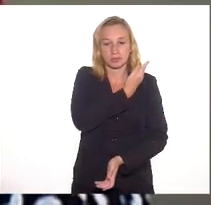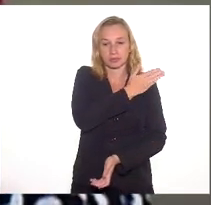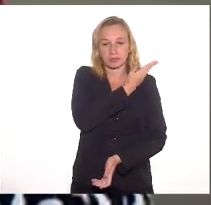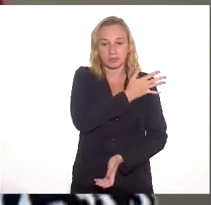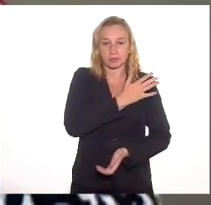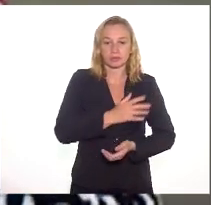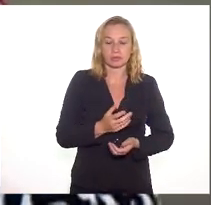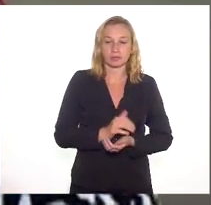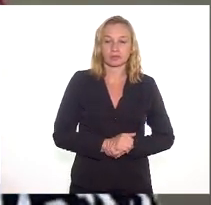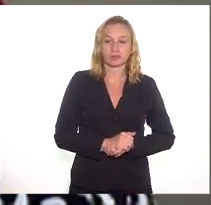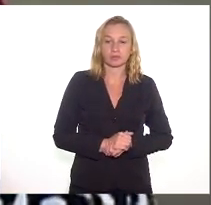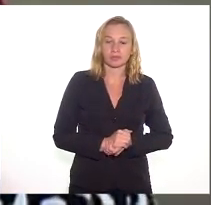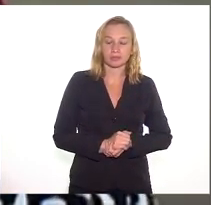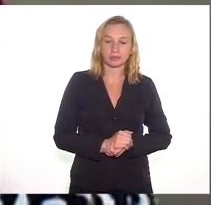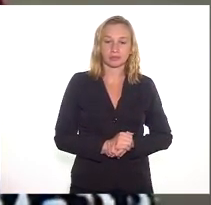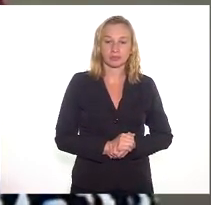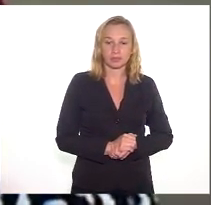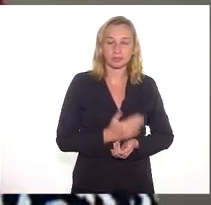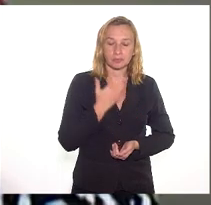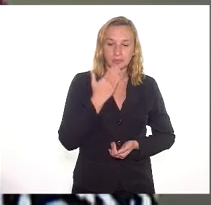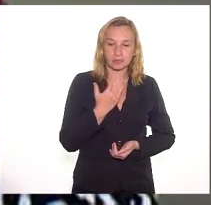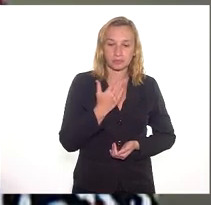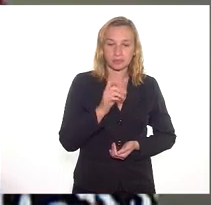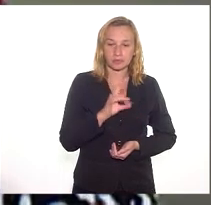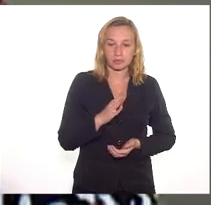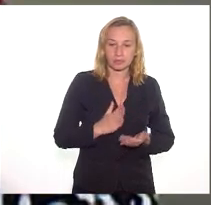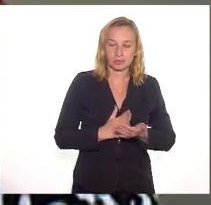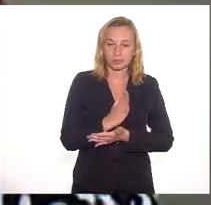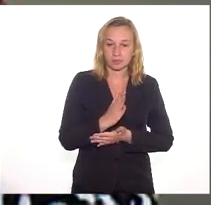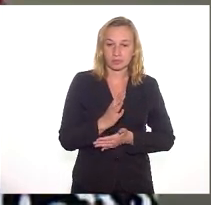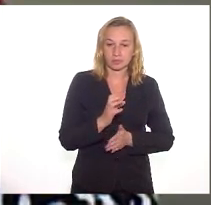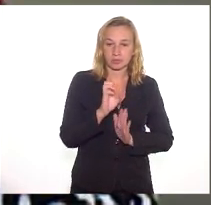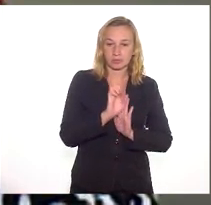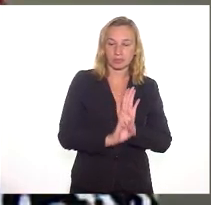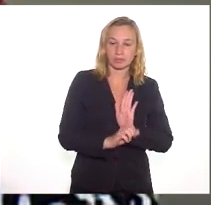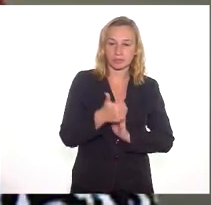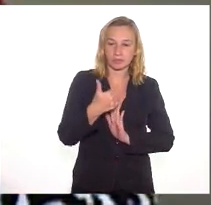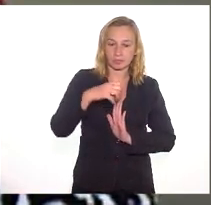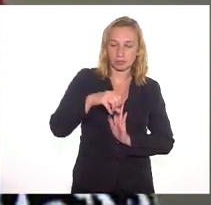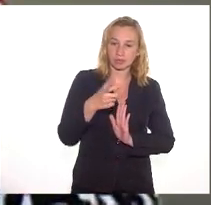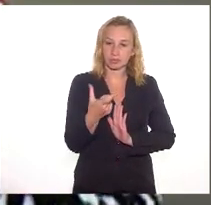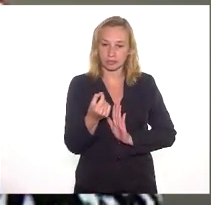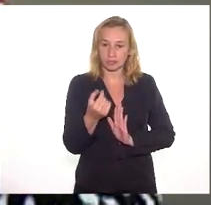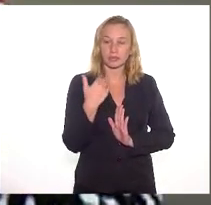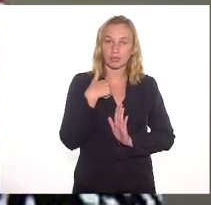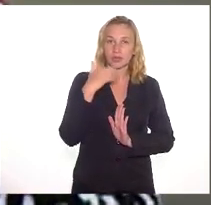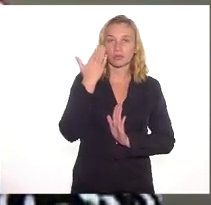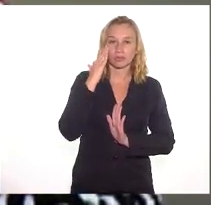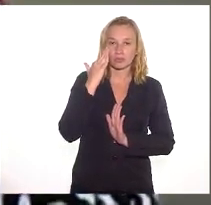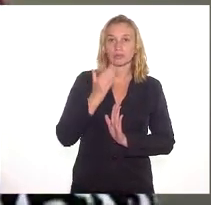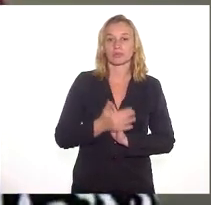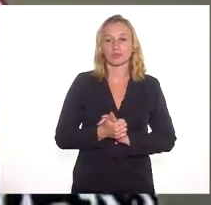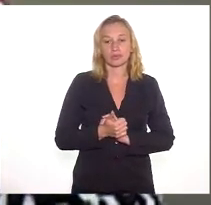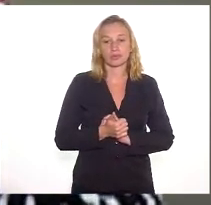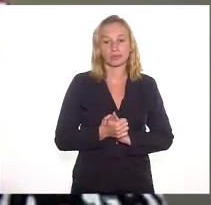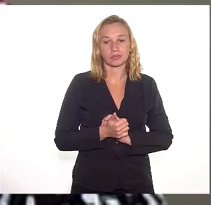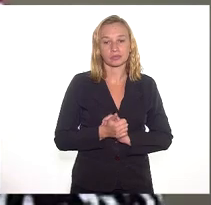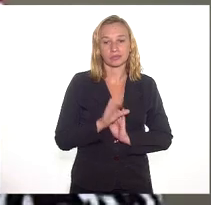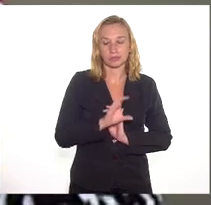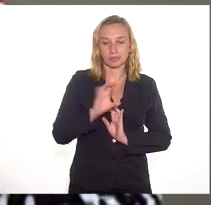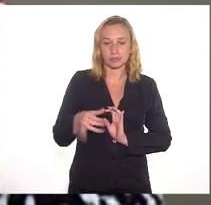Discriminações e Preconceitos, sugerindo apenas a aprovação das emendas 19 e 20. Eu até entendi que a